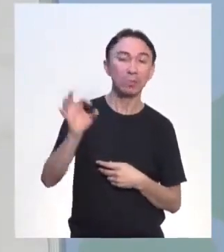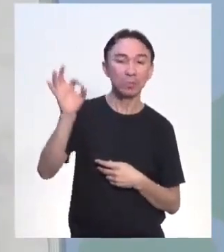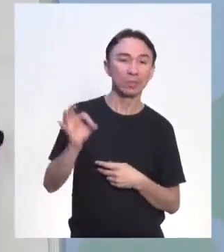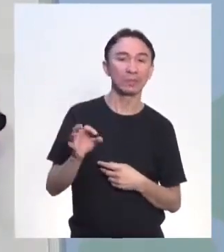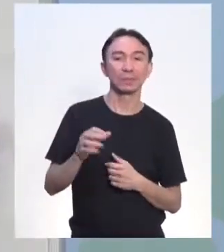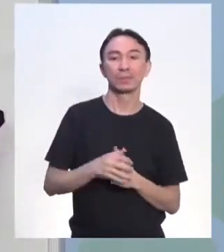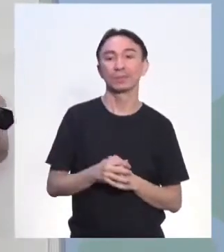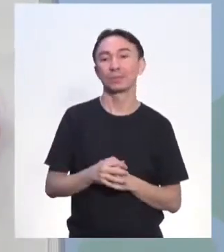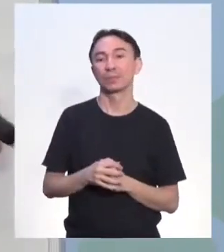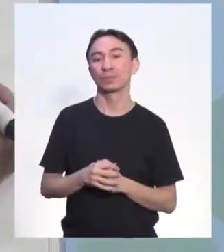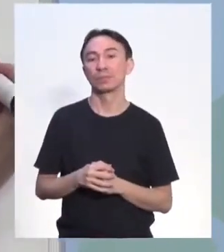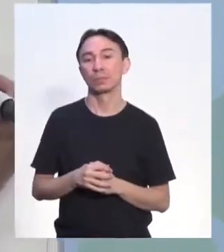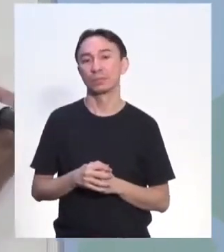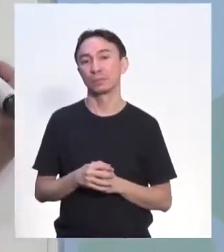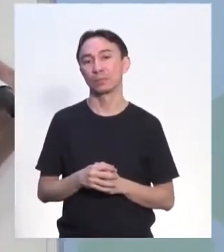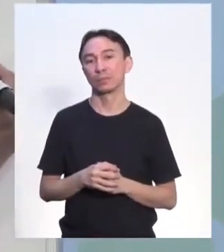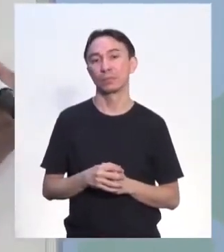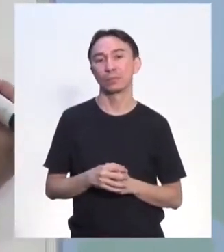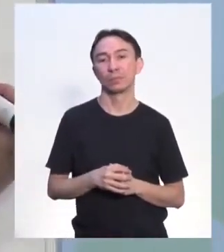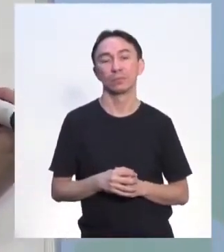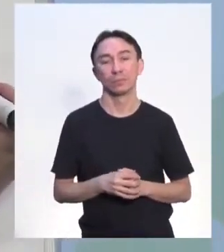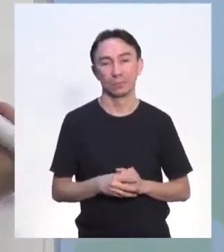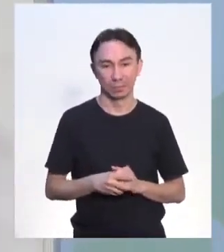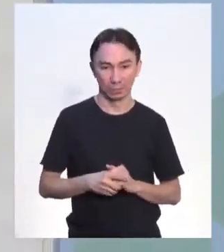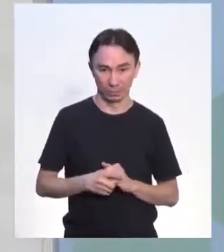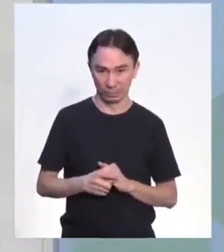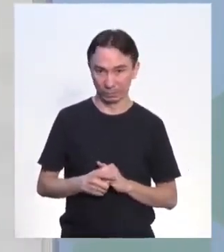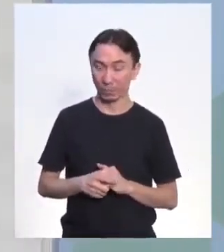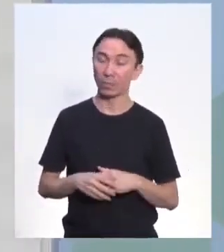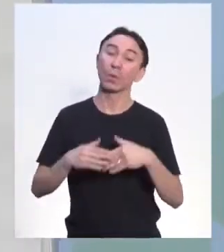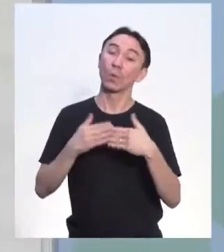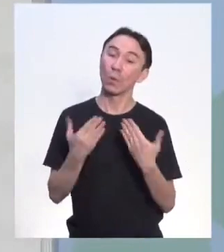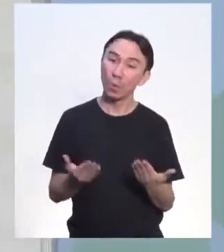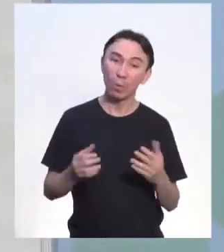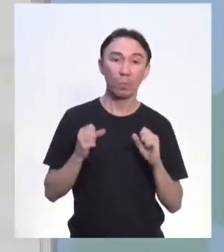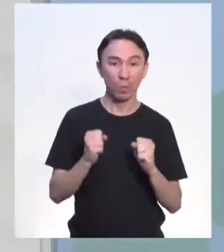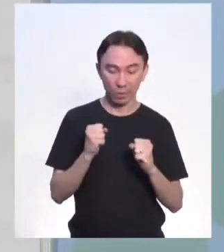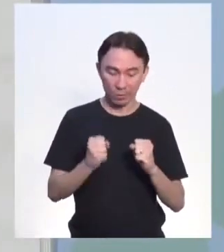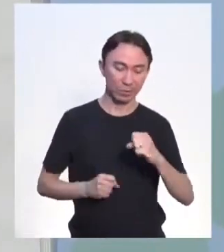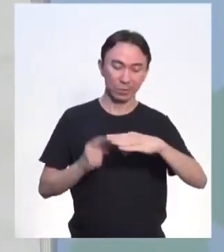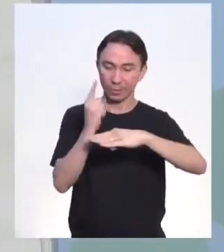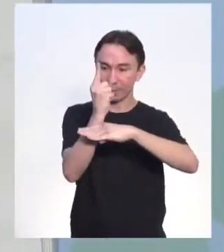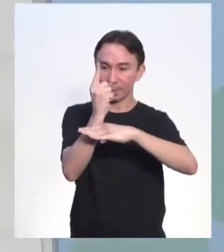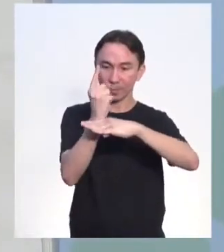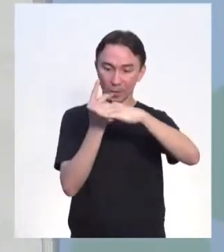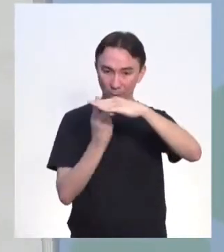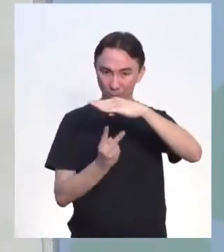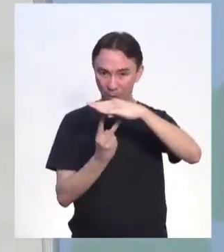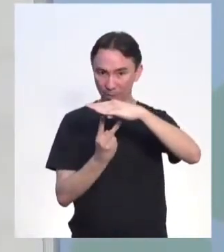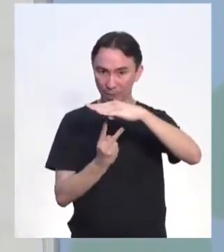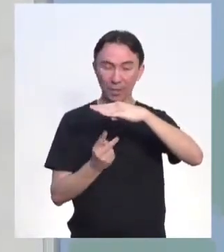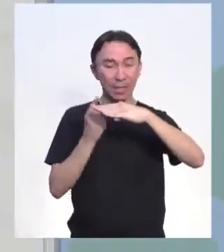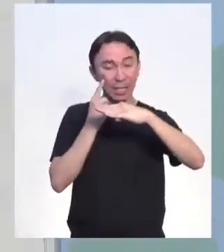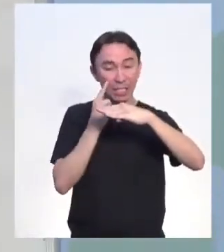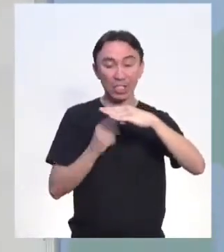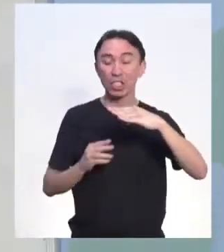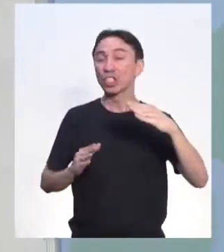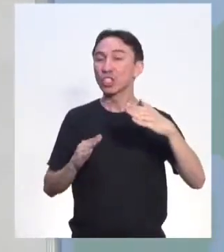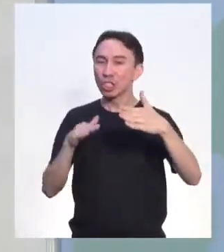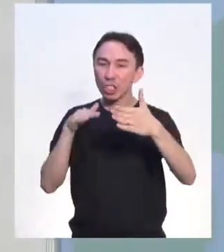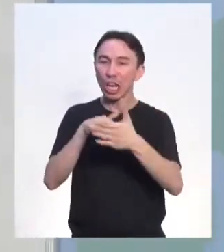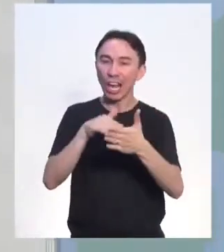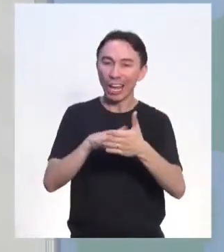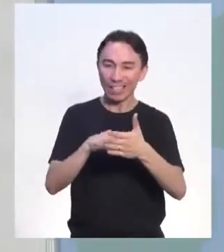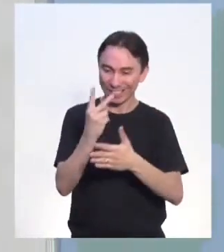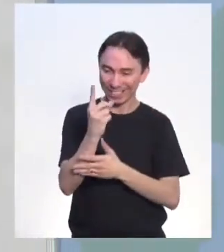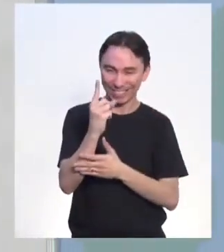sumir, então vai dar 50%. Ou eu posso trabalhar com a fração, 1 sobre 2, quero chegar em